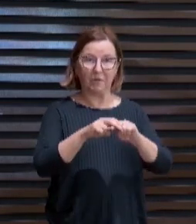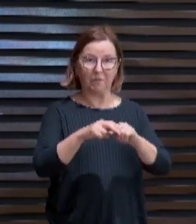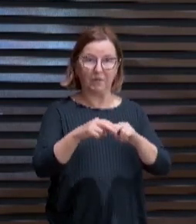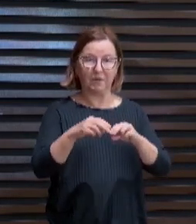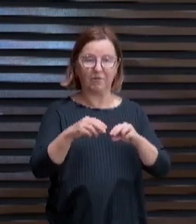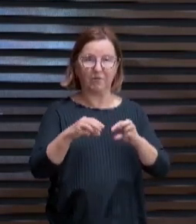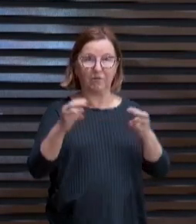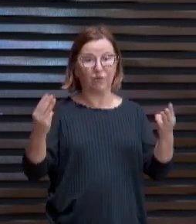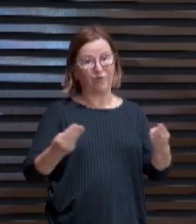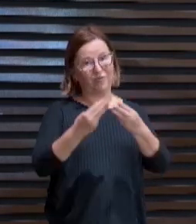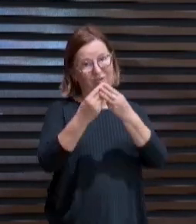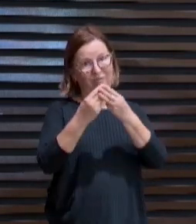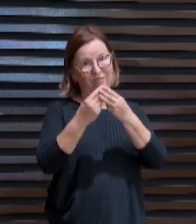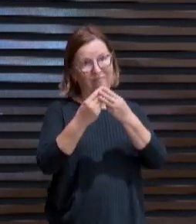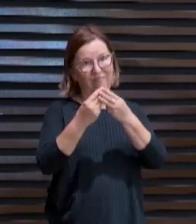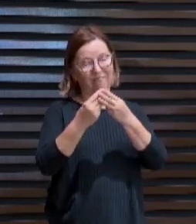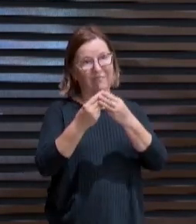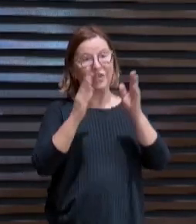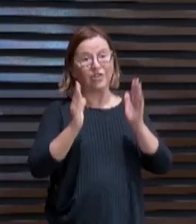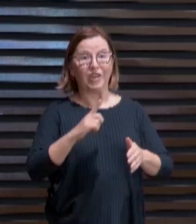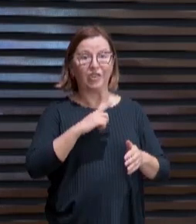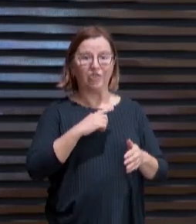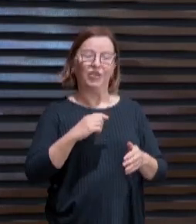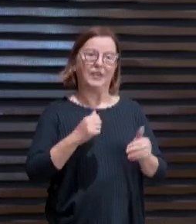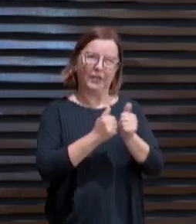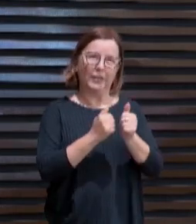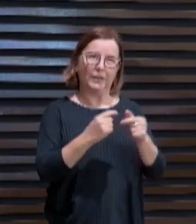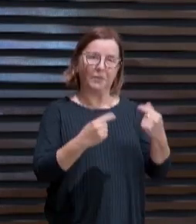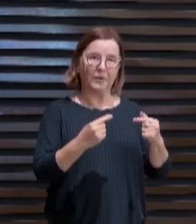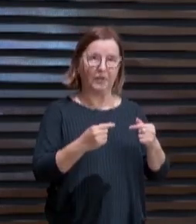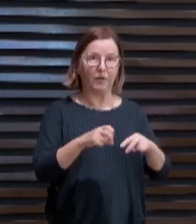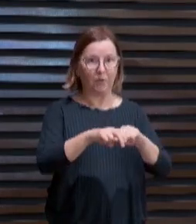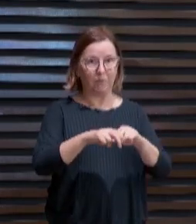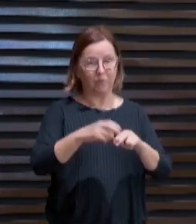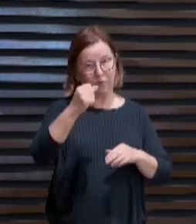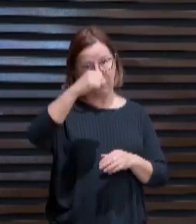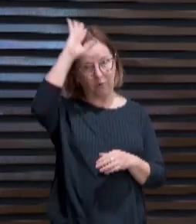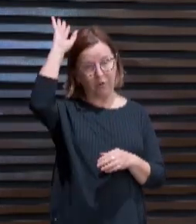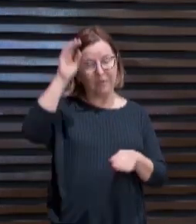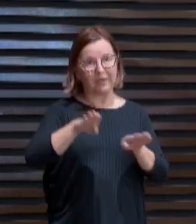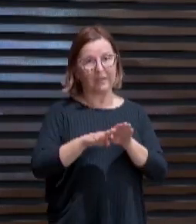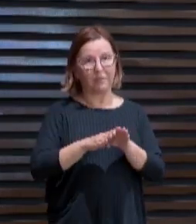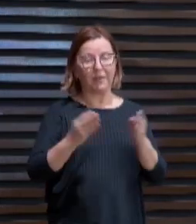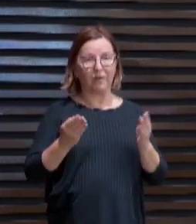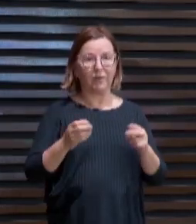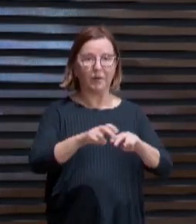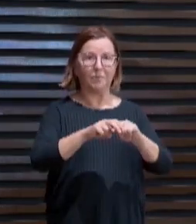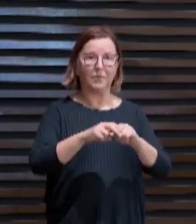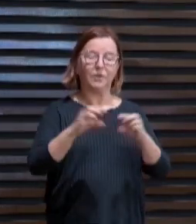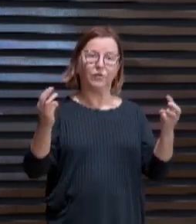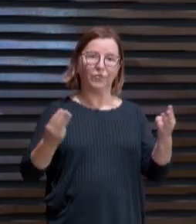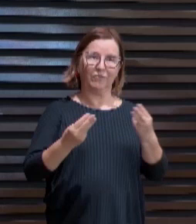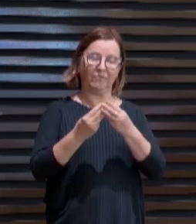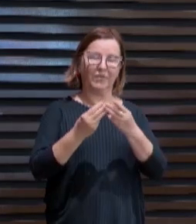parte de Roma, mas também por parte dos judeus. E aí Paulo foi impedido de pregar no templo e nas sinagogas,